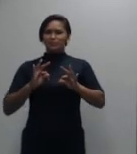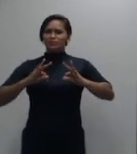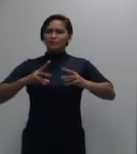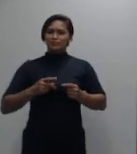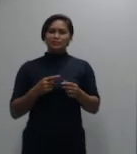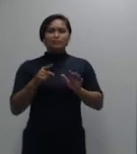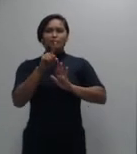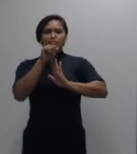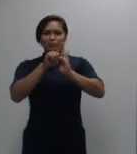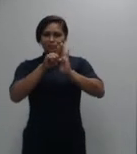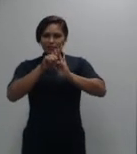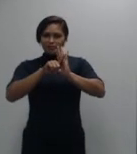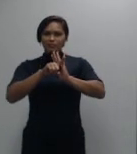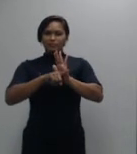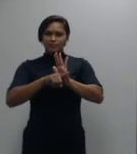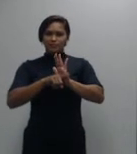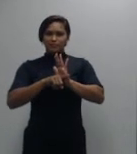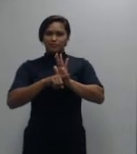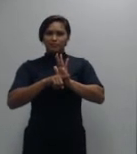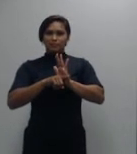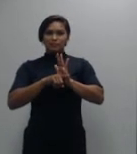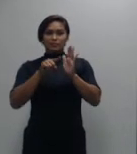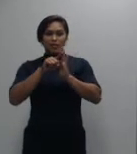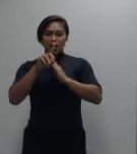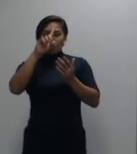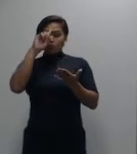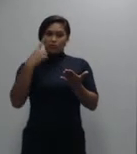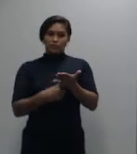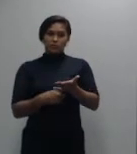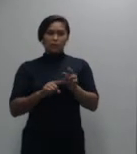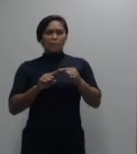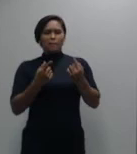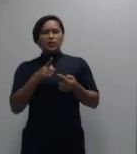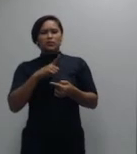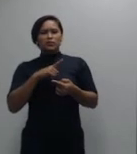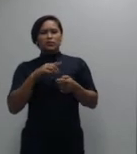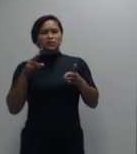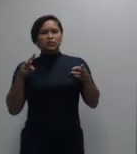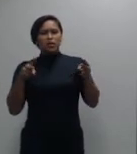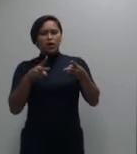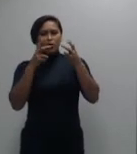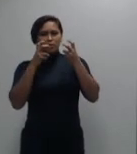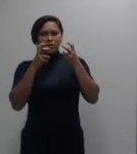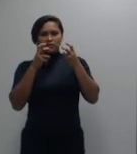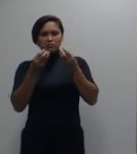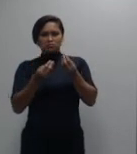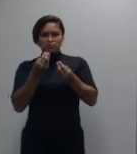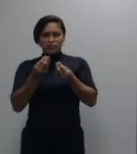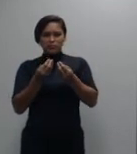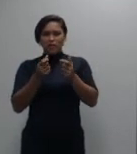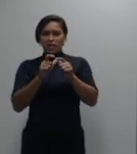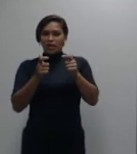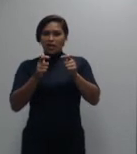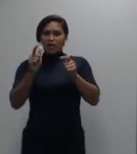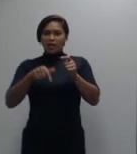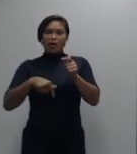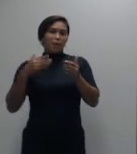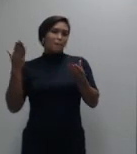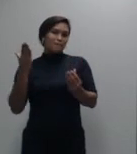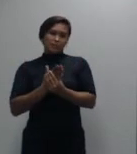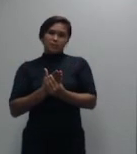analisado na decisão mas o que nós temos diante de nós é uma questão estritamente processual